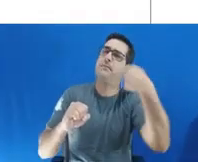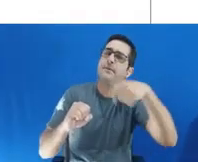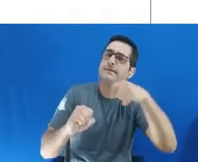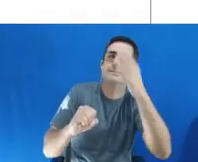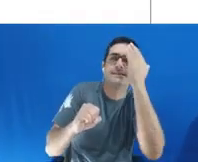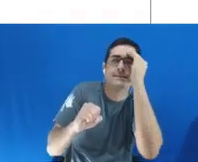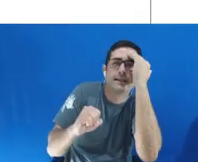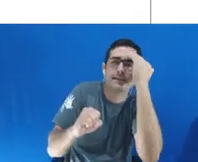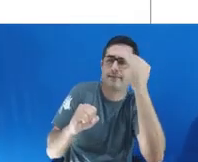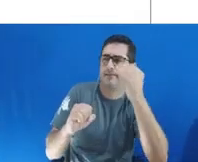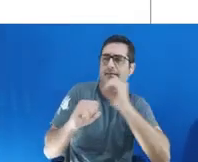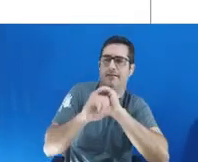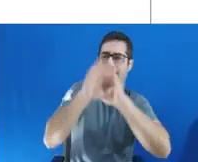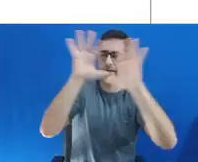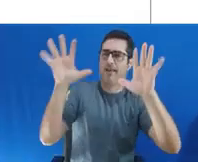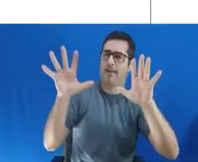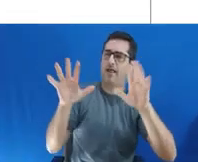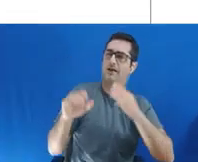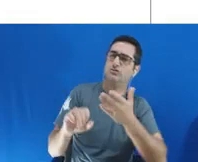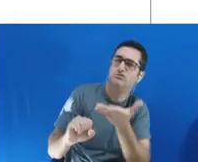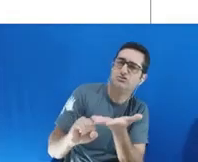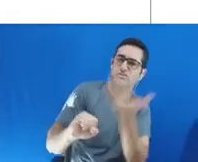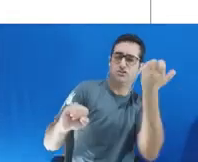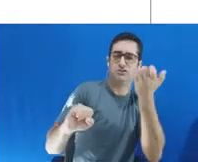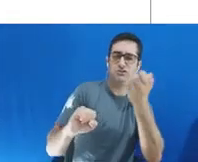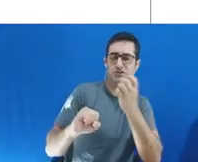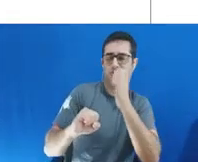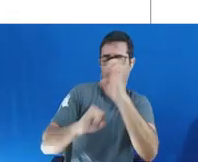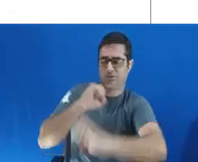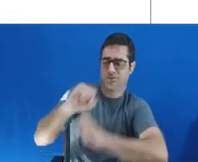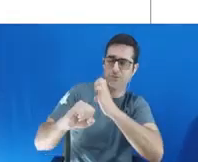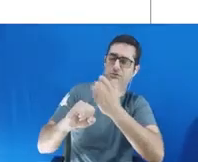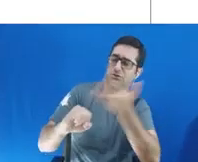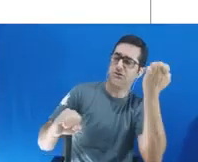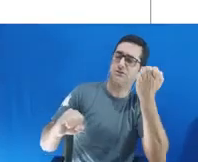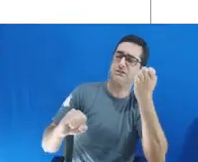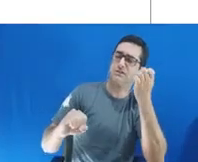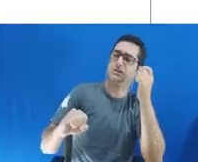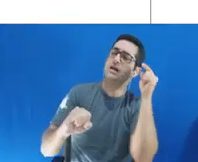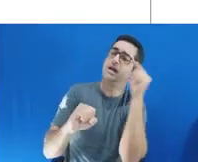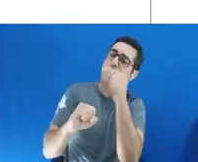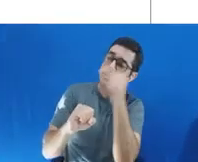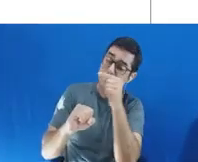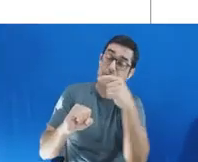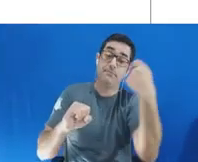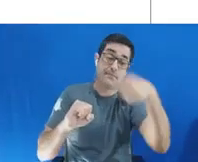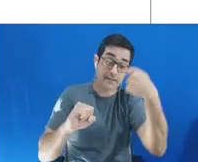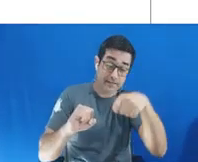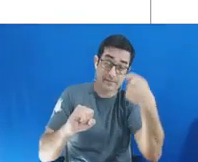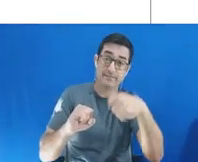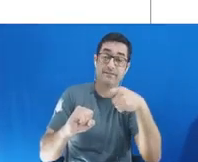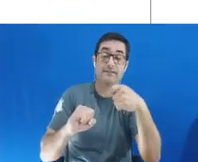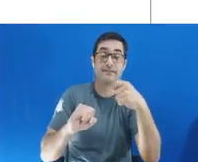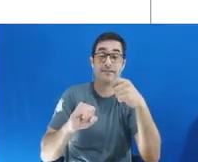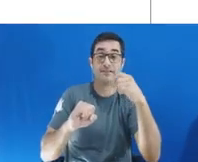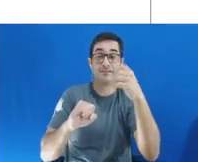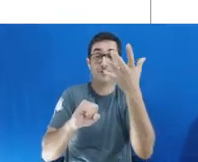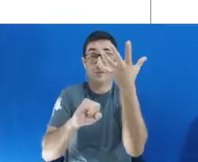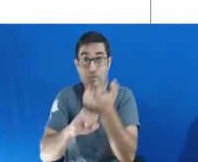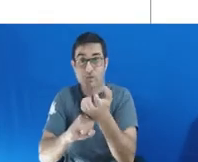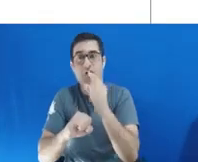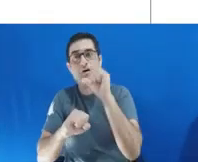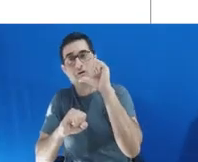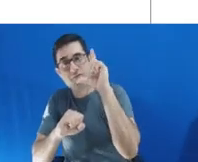eu preciso entender que, por exemplo, se eu for tirar um elétron daqui ou daqui, este sente uma menor atração do